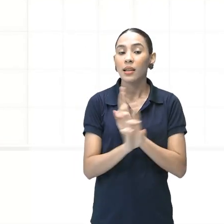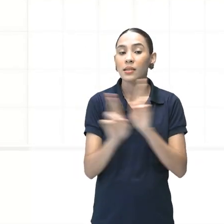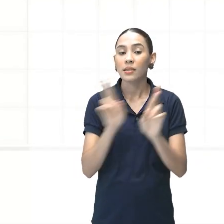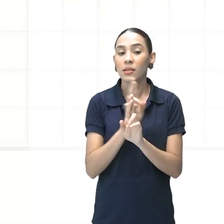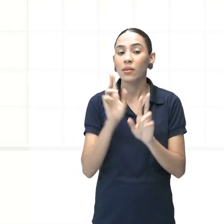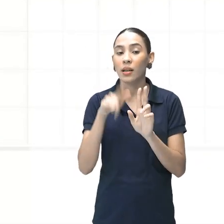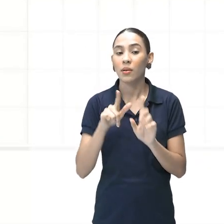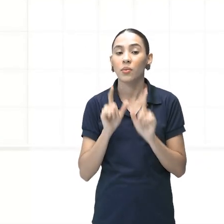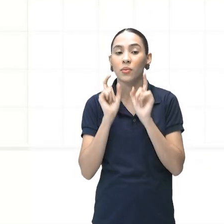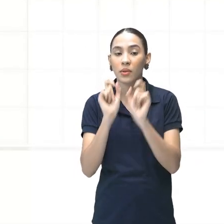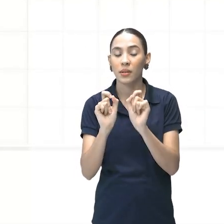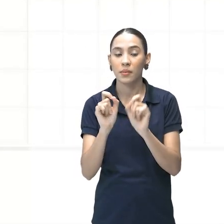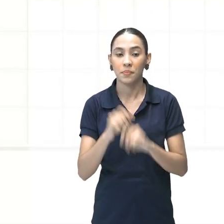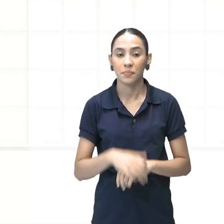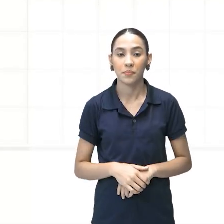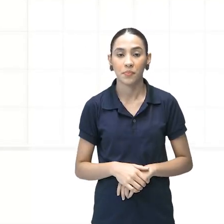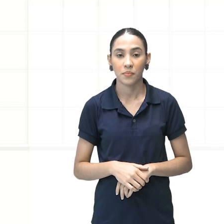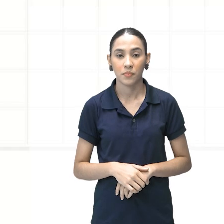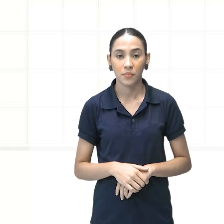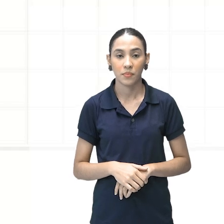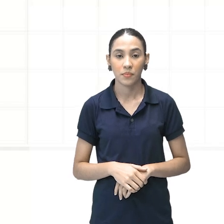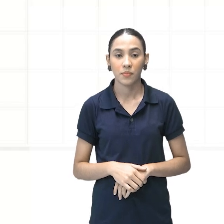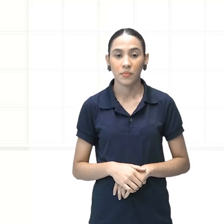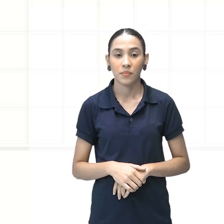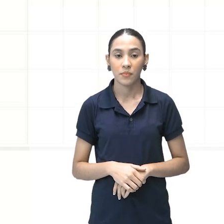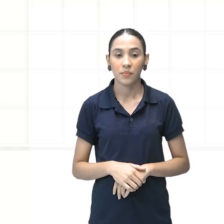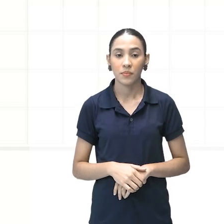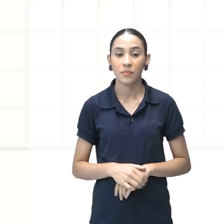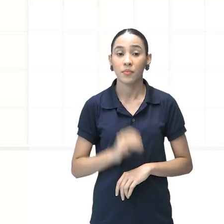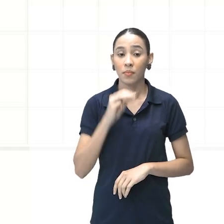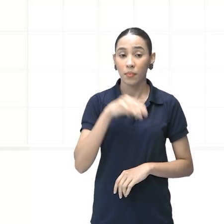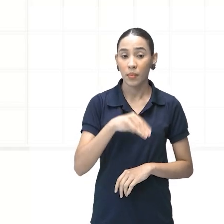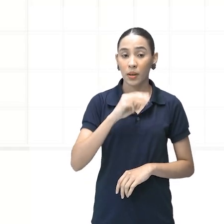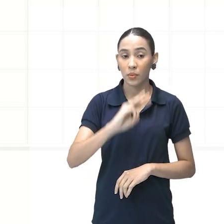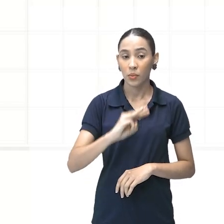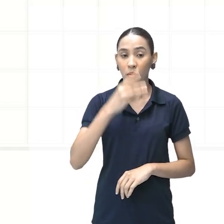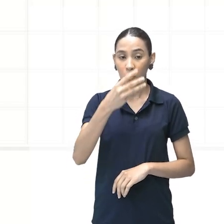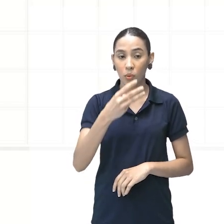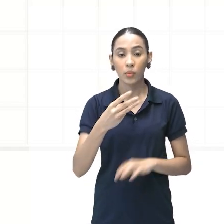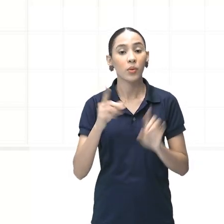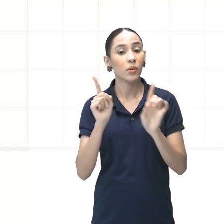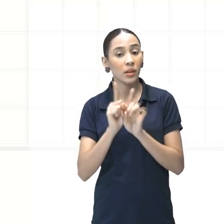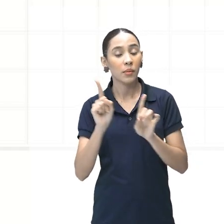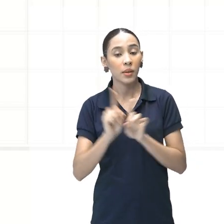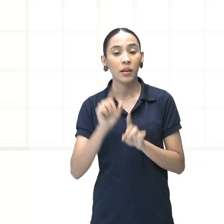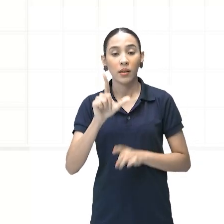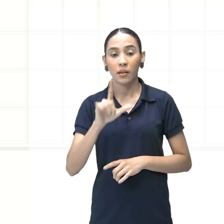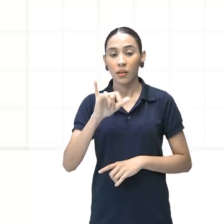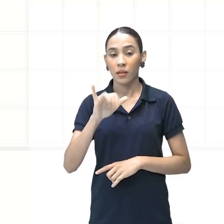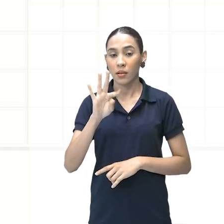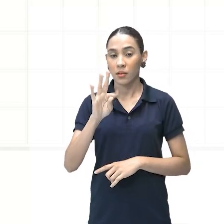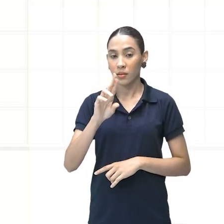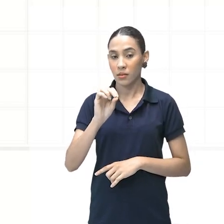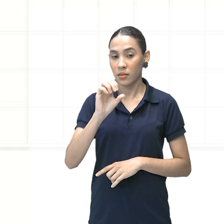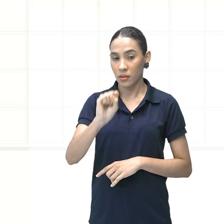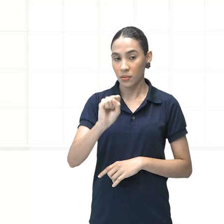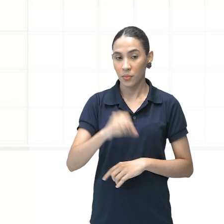é exatamente a seguinte: metro cúbico e litros, certo?